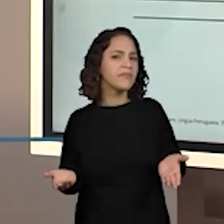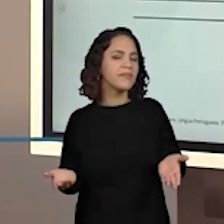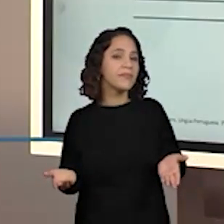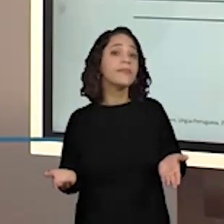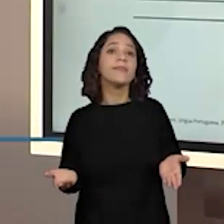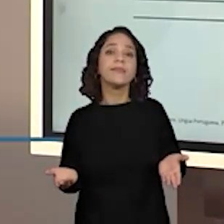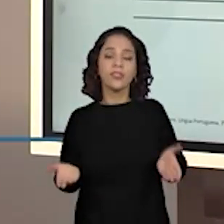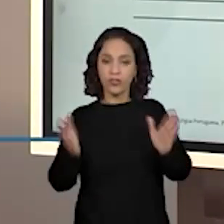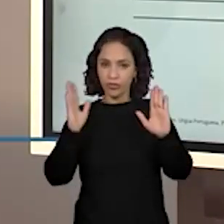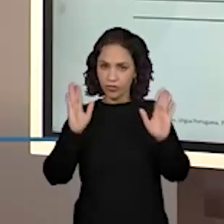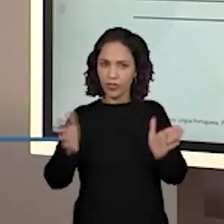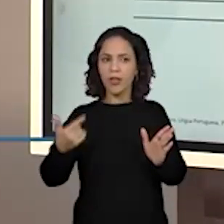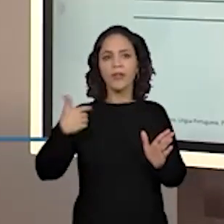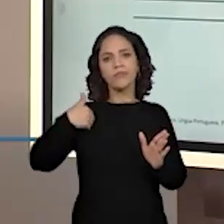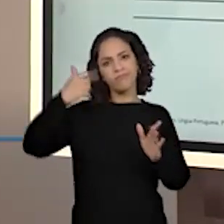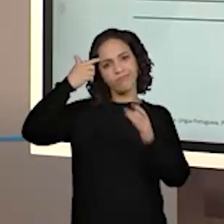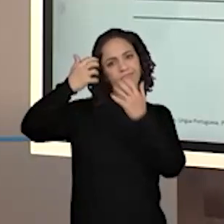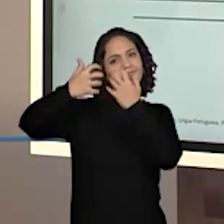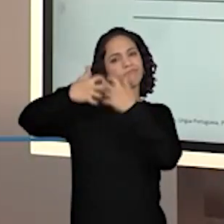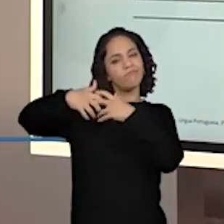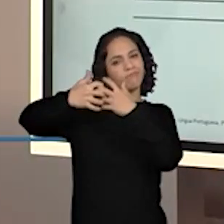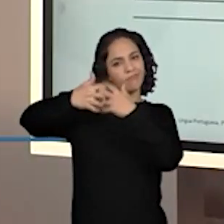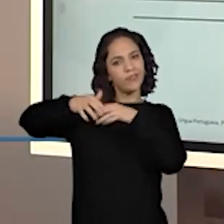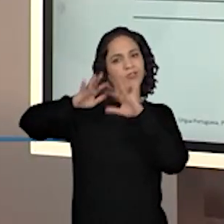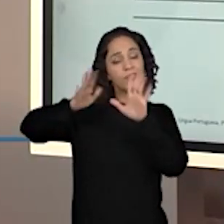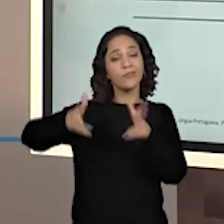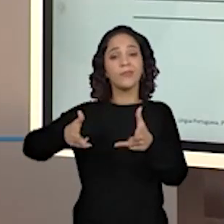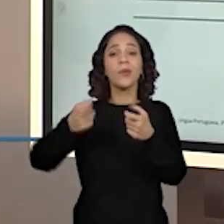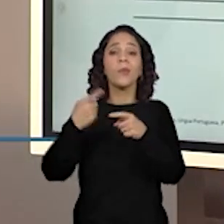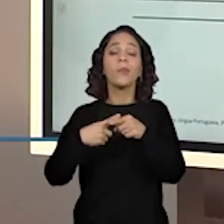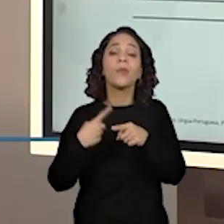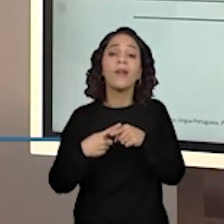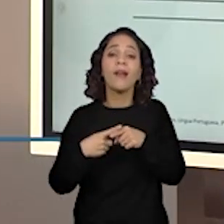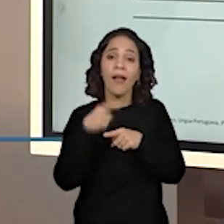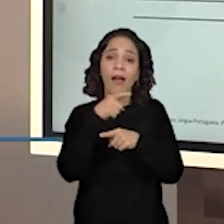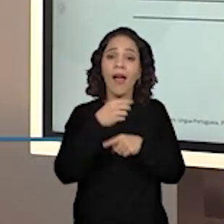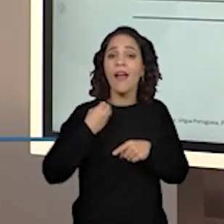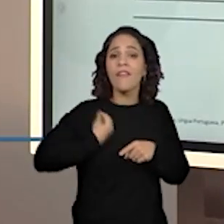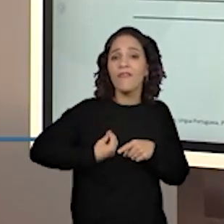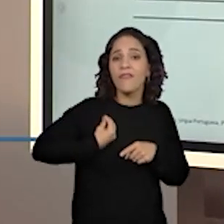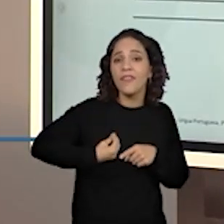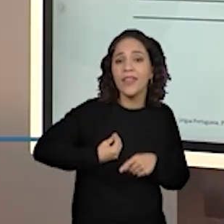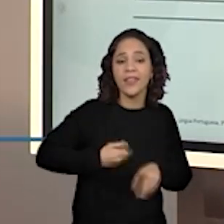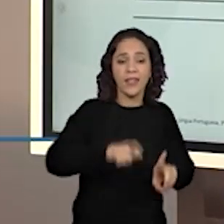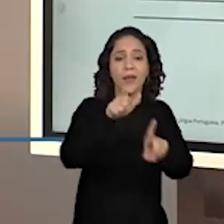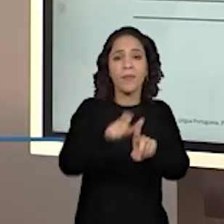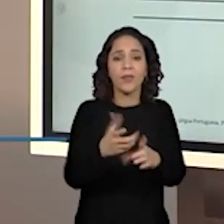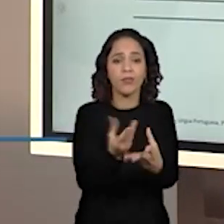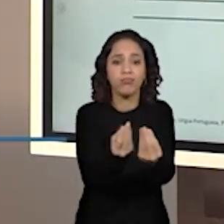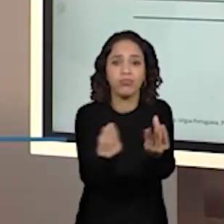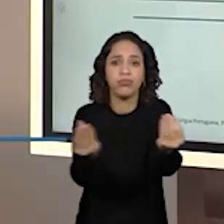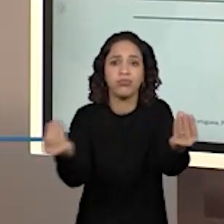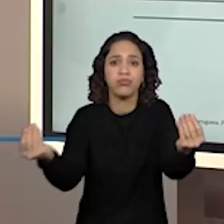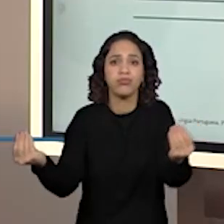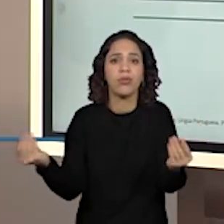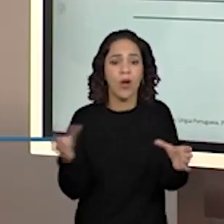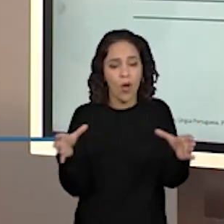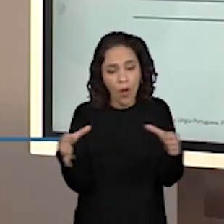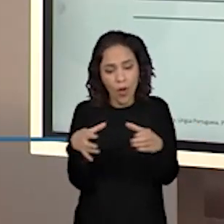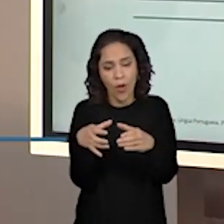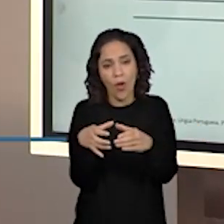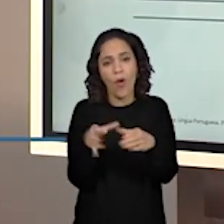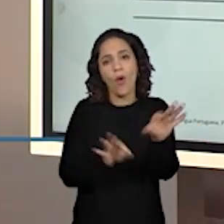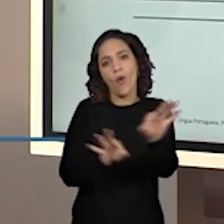Também refletimos no decorrer da aula e percebemos que é porque organiza a vida de muitas pessoas, de um grupo